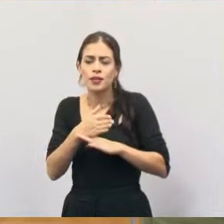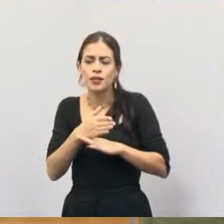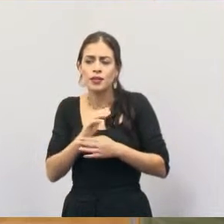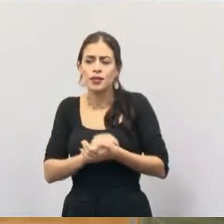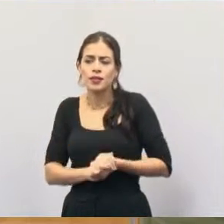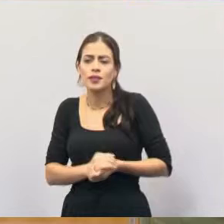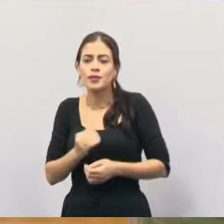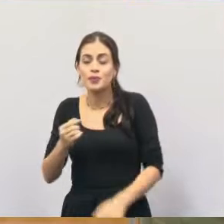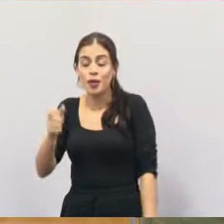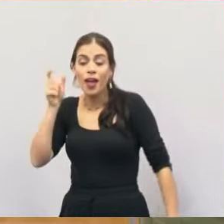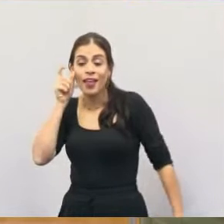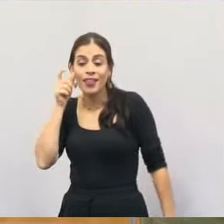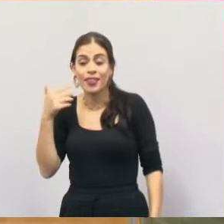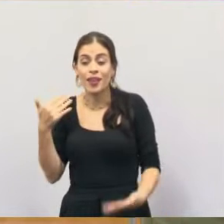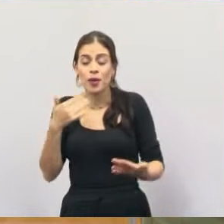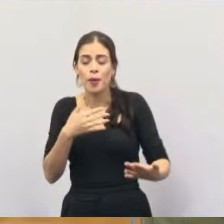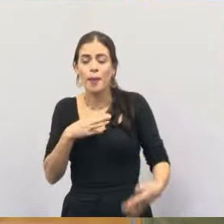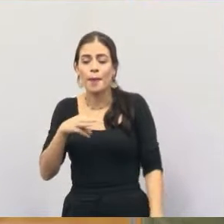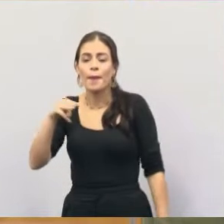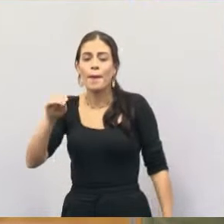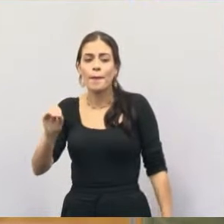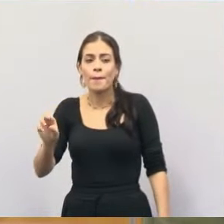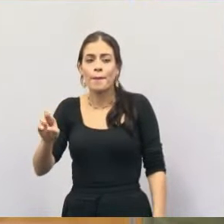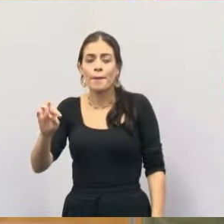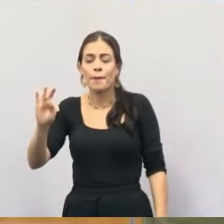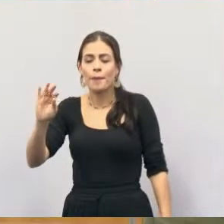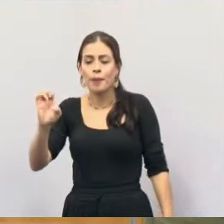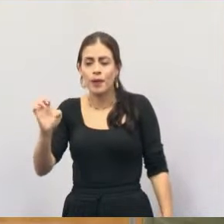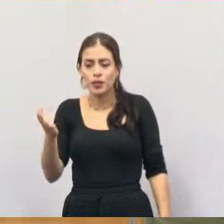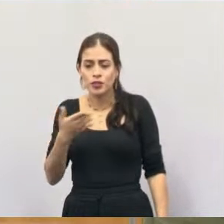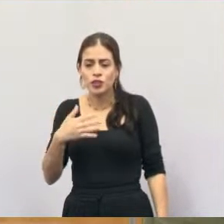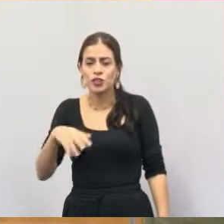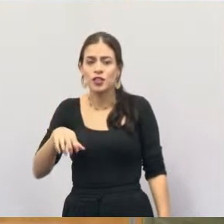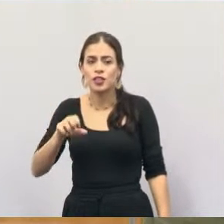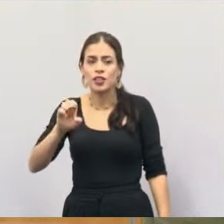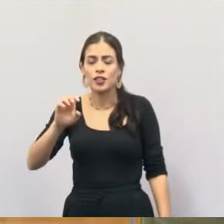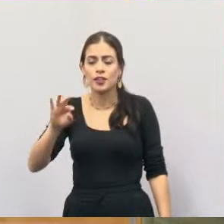Severina. Fui protagonista em São José,